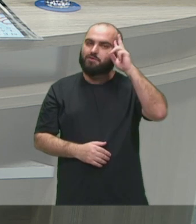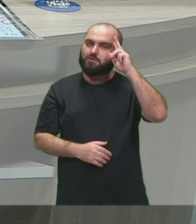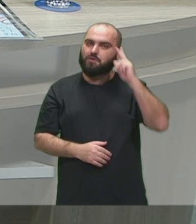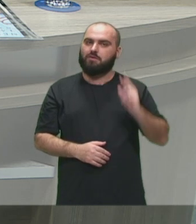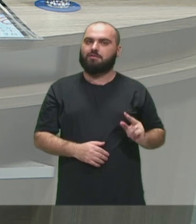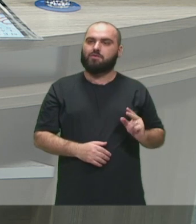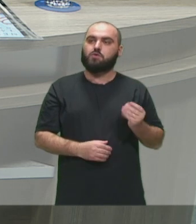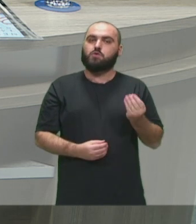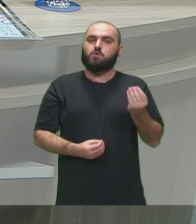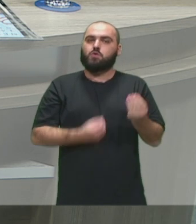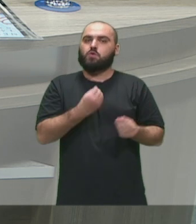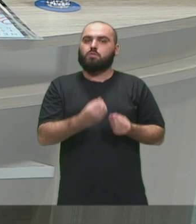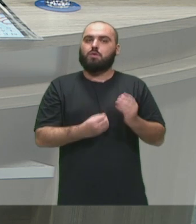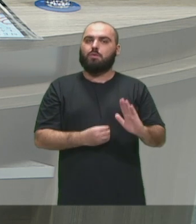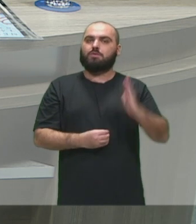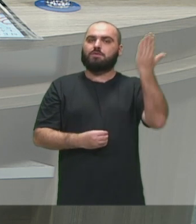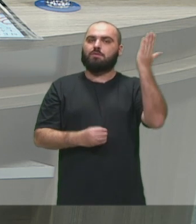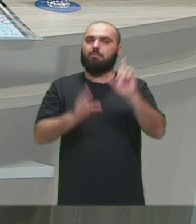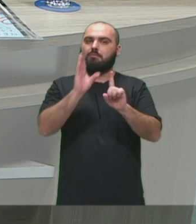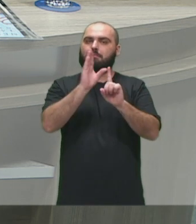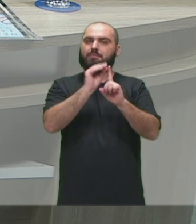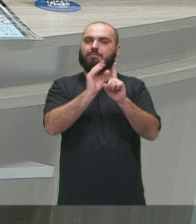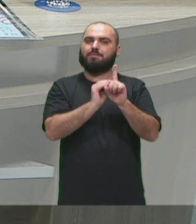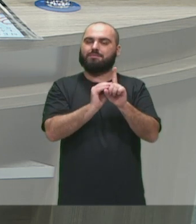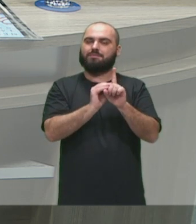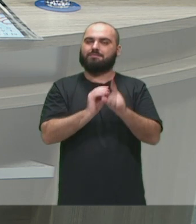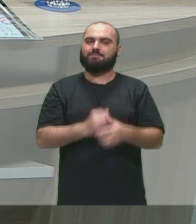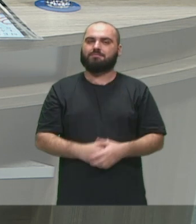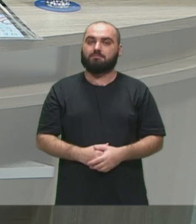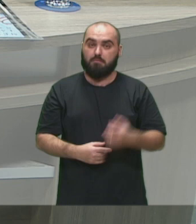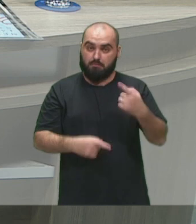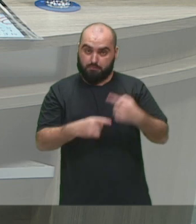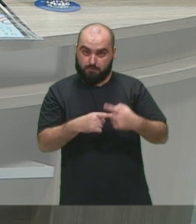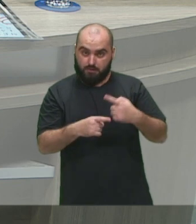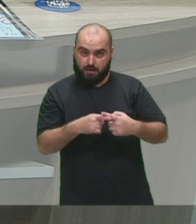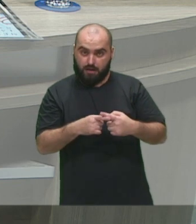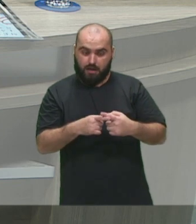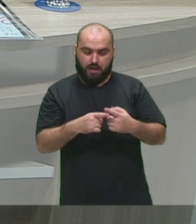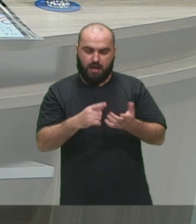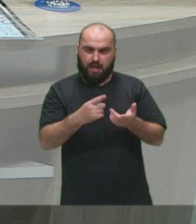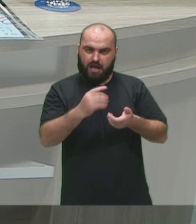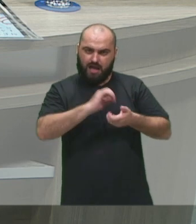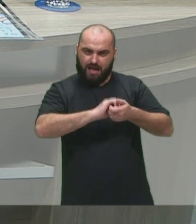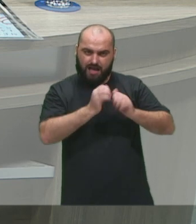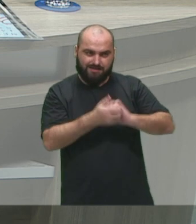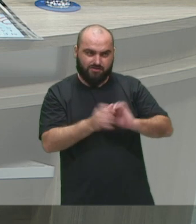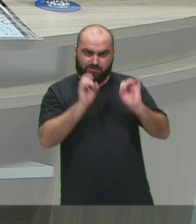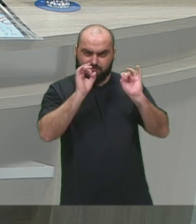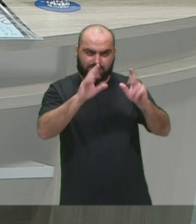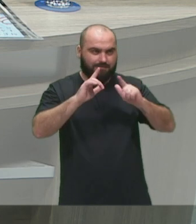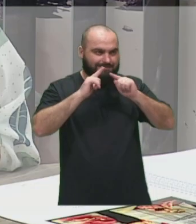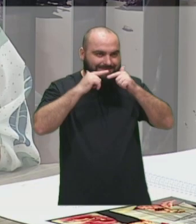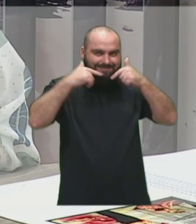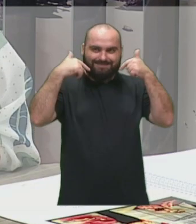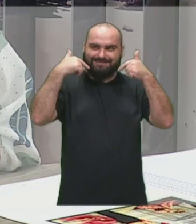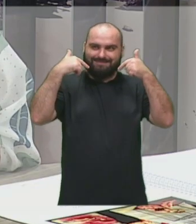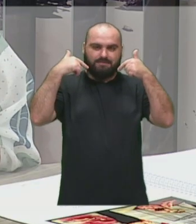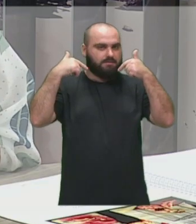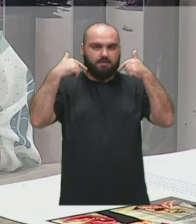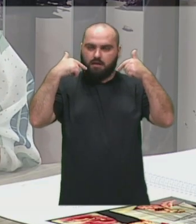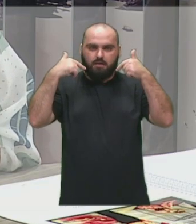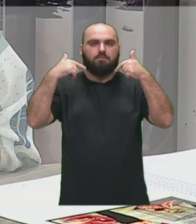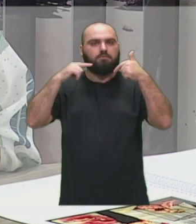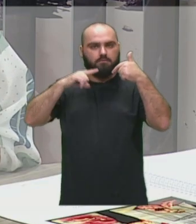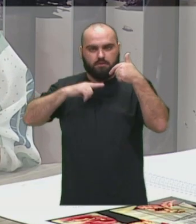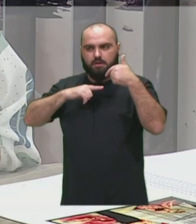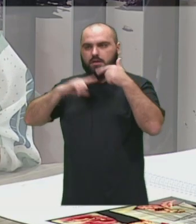que aconteceu o abuso sexual. Porque a arte, ela não é só a alegria, só o belo, ela é a tragédia